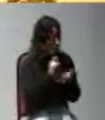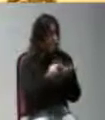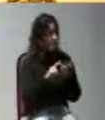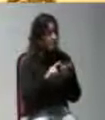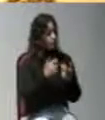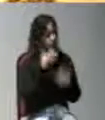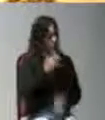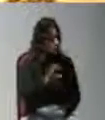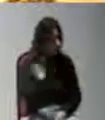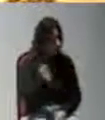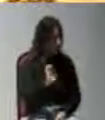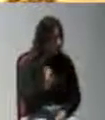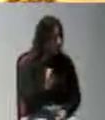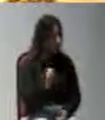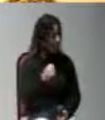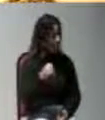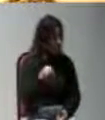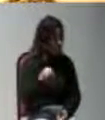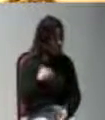e profundamente classista.